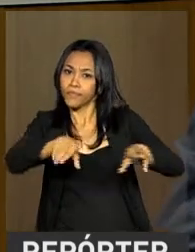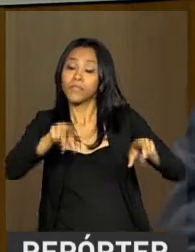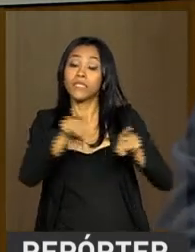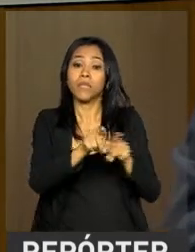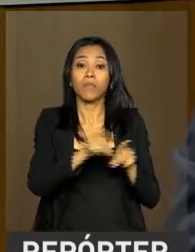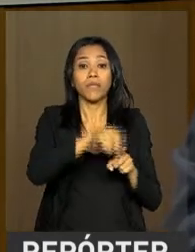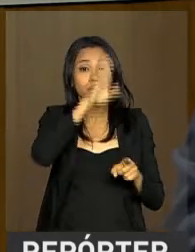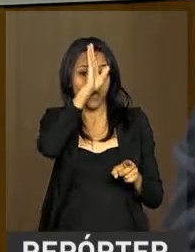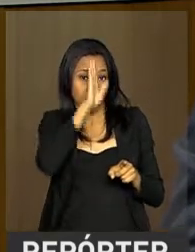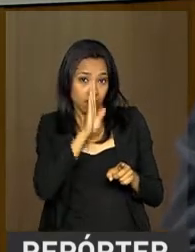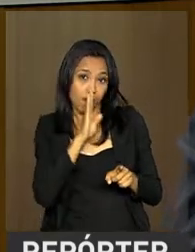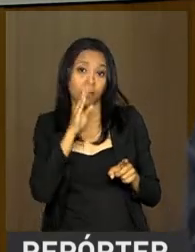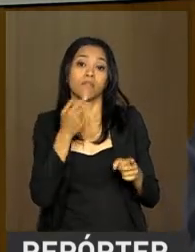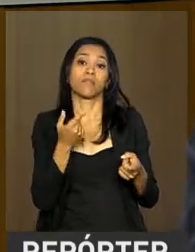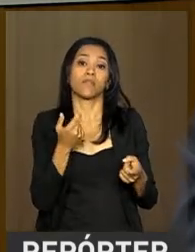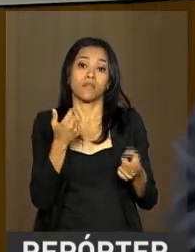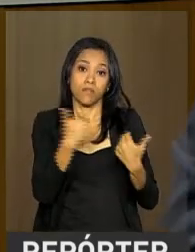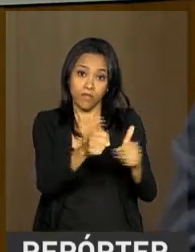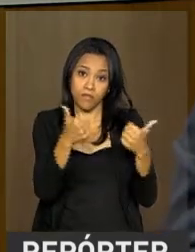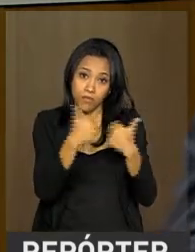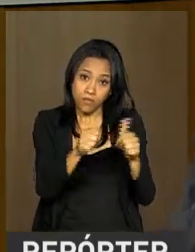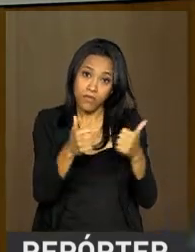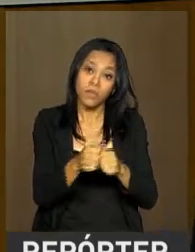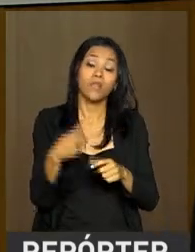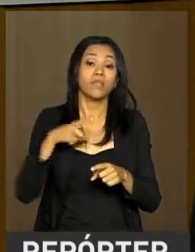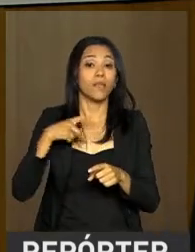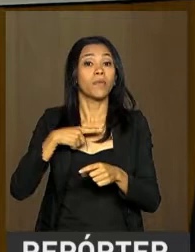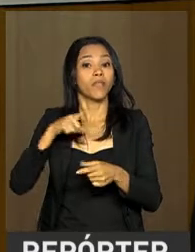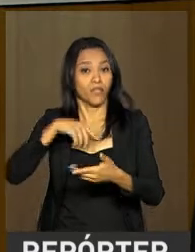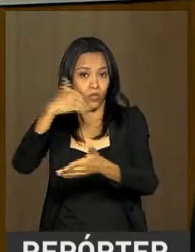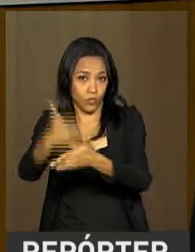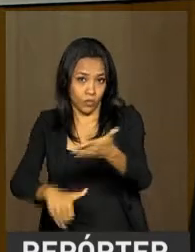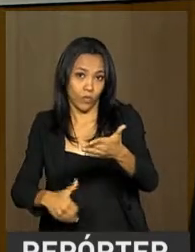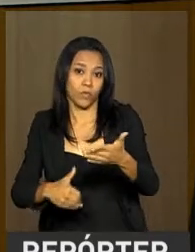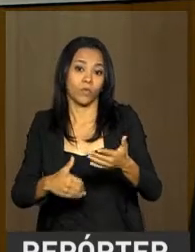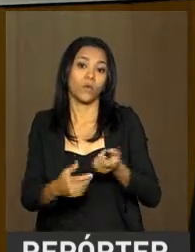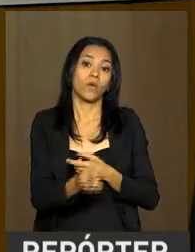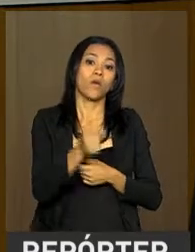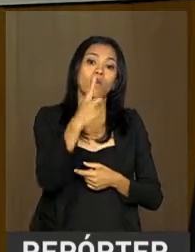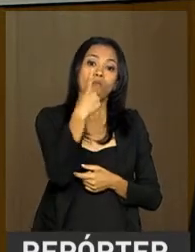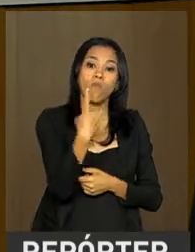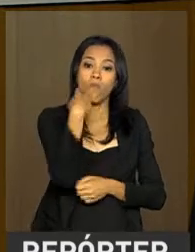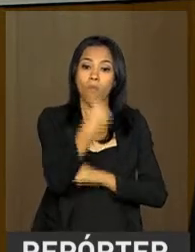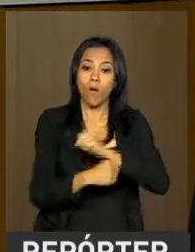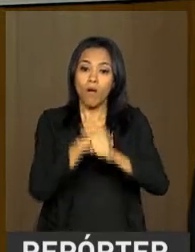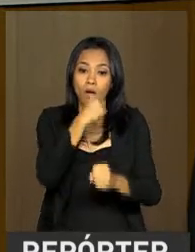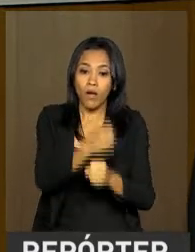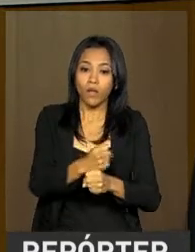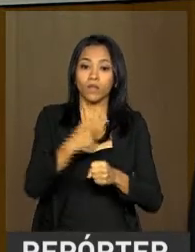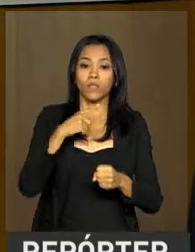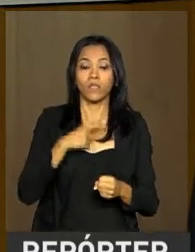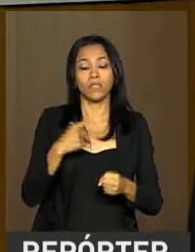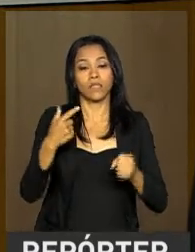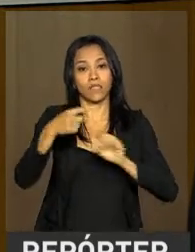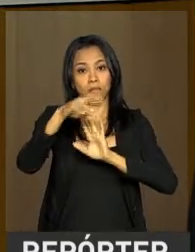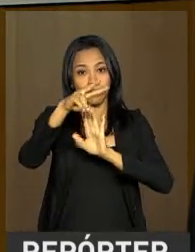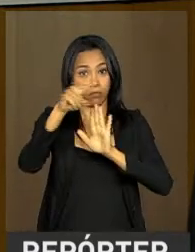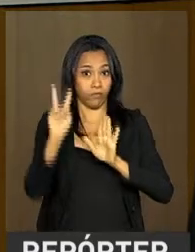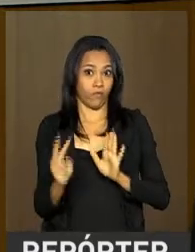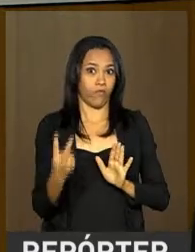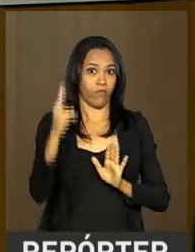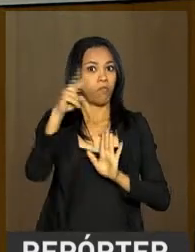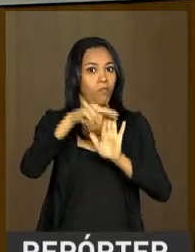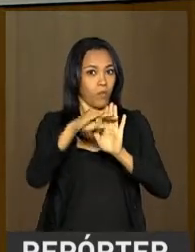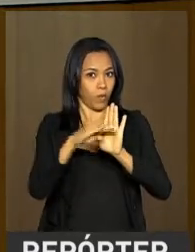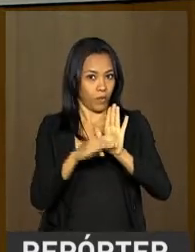e com desconto em um ano de atividades e de execução desse valioso programa já são quase